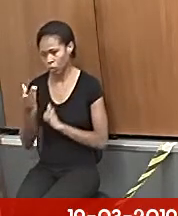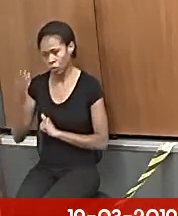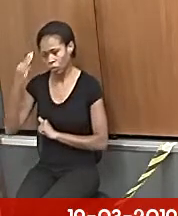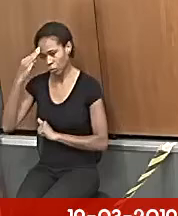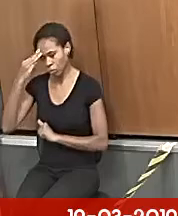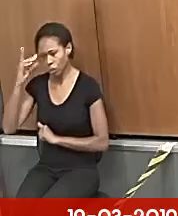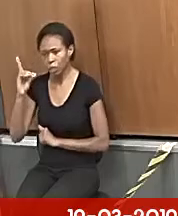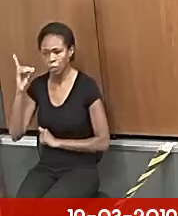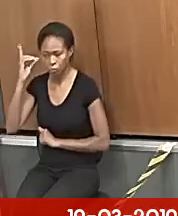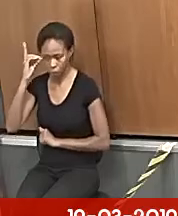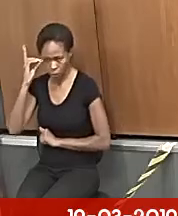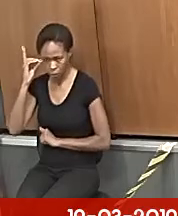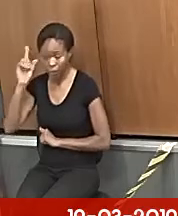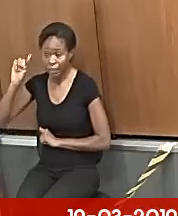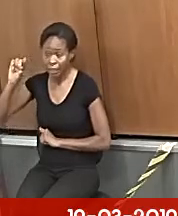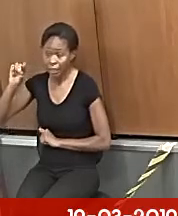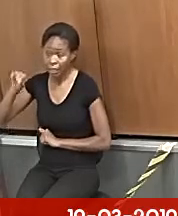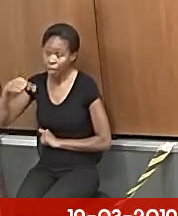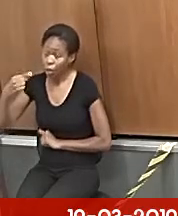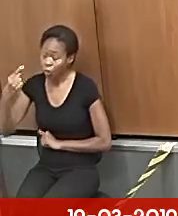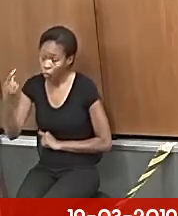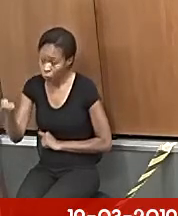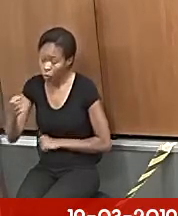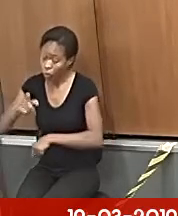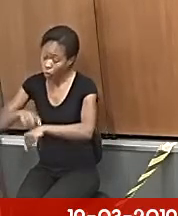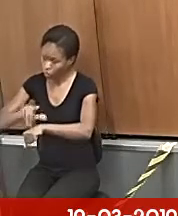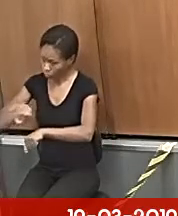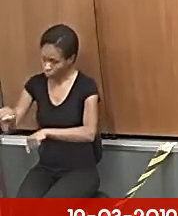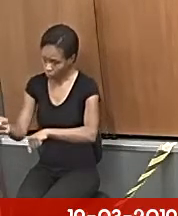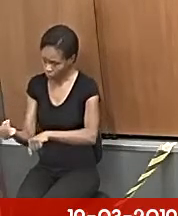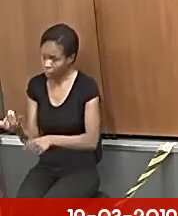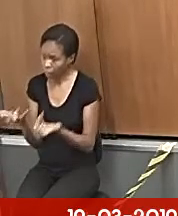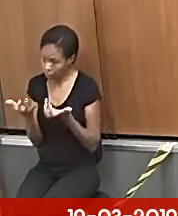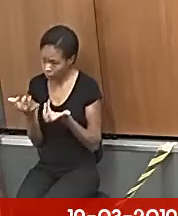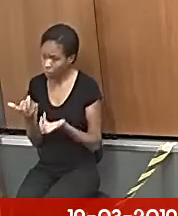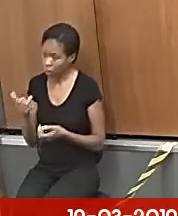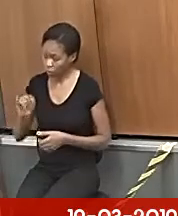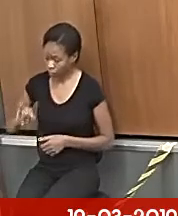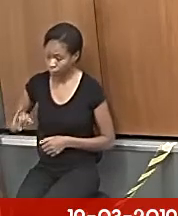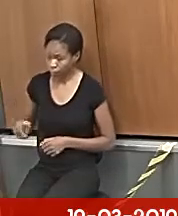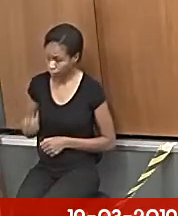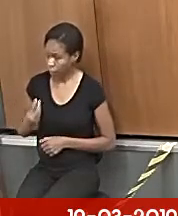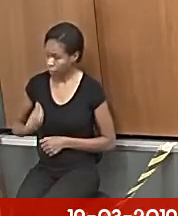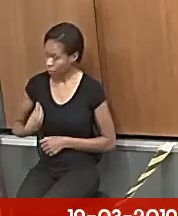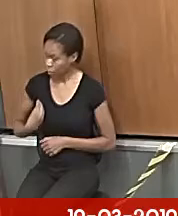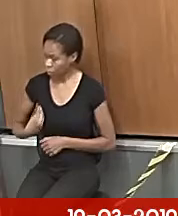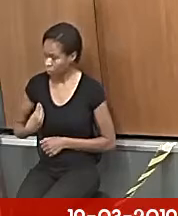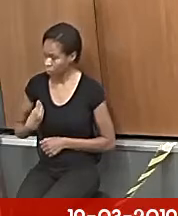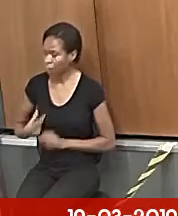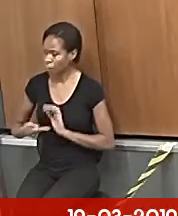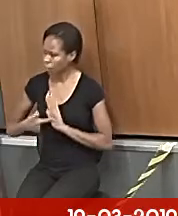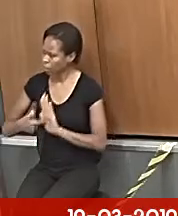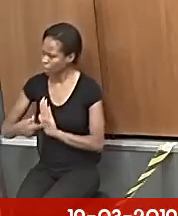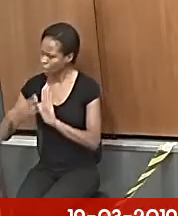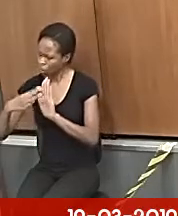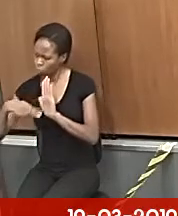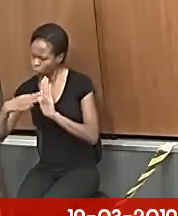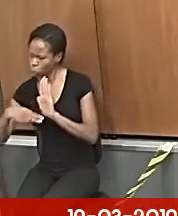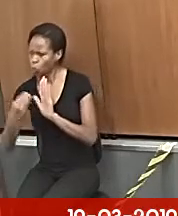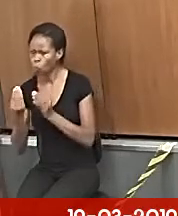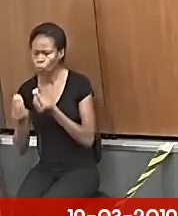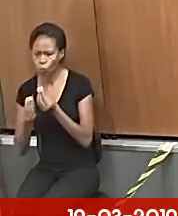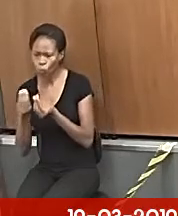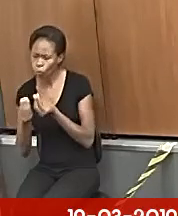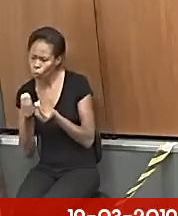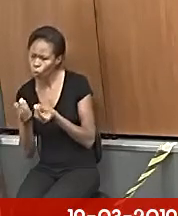oportunidade a gente gostaria muito de participar para apresentar também essa metodologia como funciona e